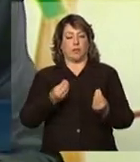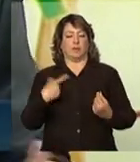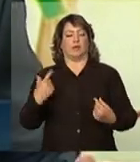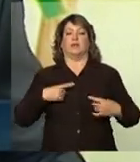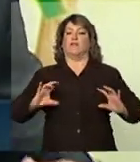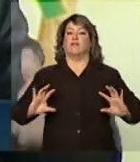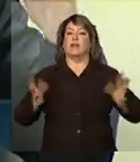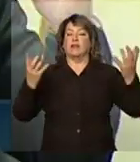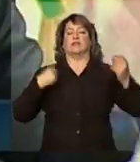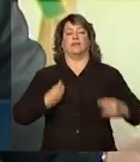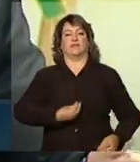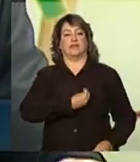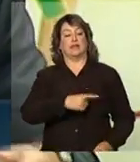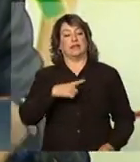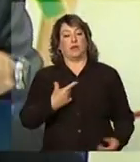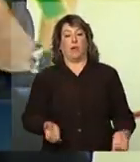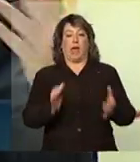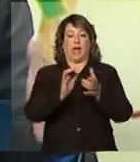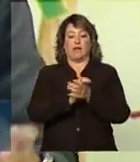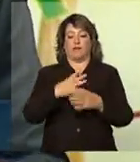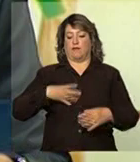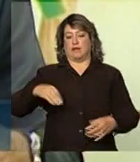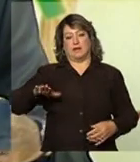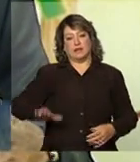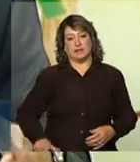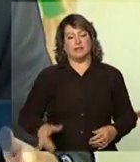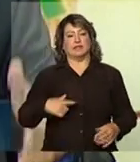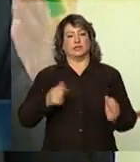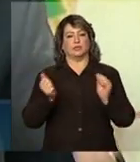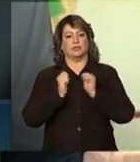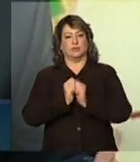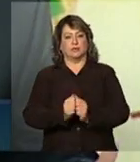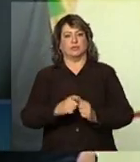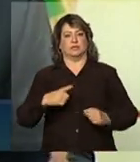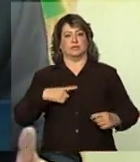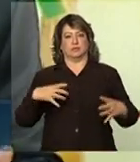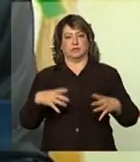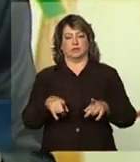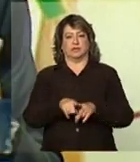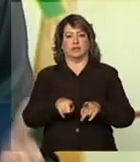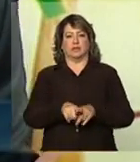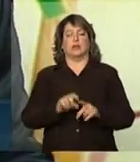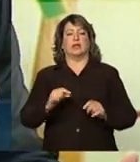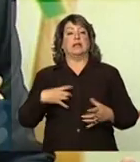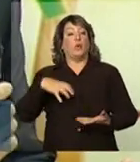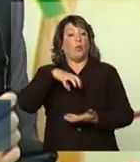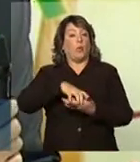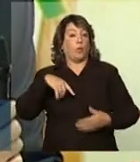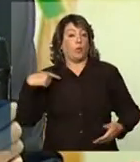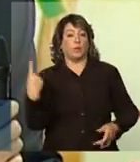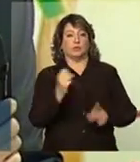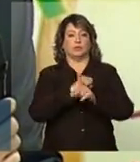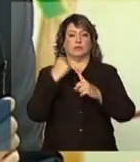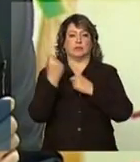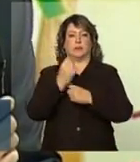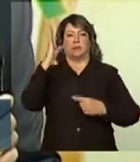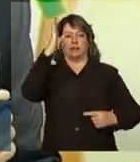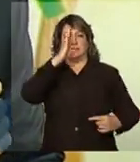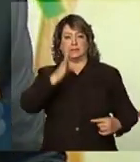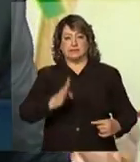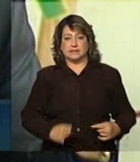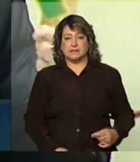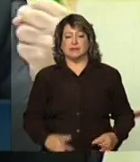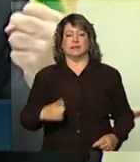comemoração, de vida. Então, tem o casal com o filhinho, quer dizer, não há um estigma. Nós temos que trabalhar com o conjunto da sociedade brasileira, tá